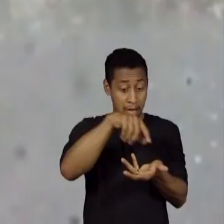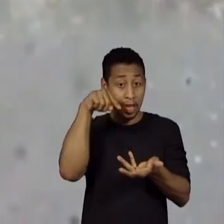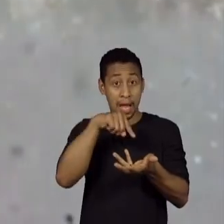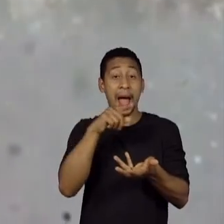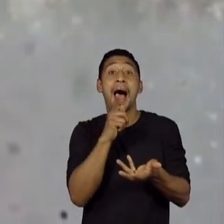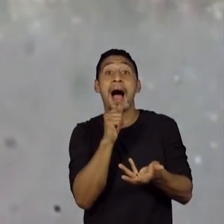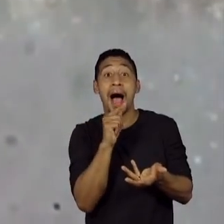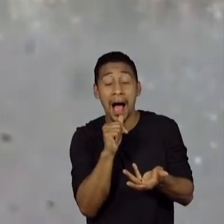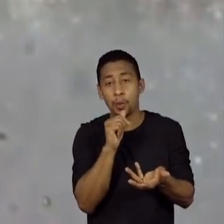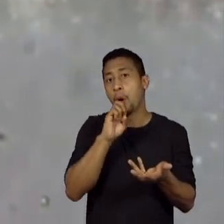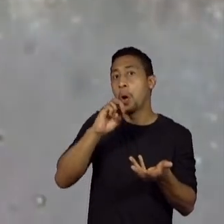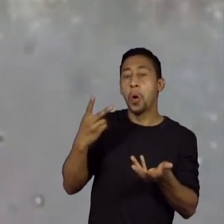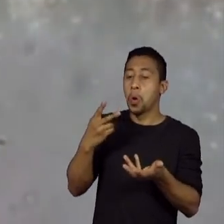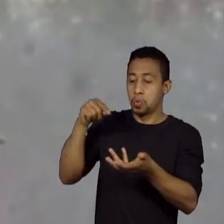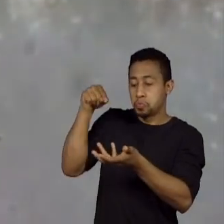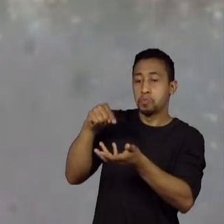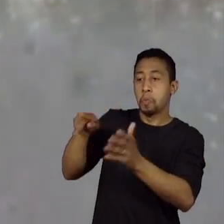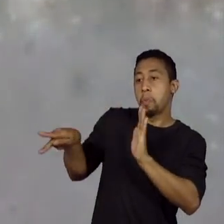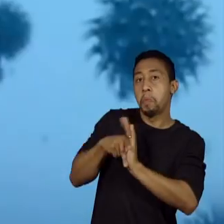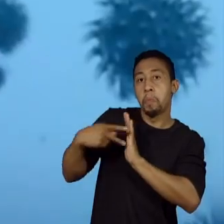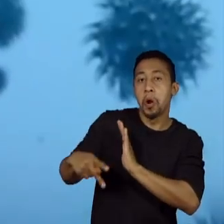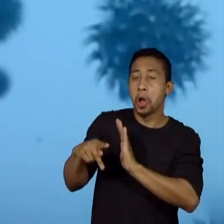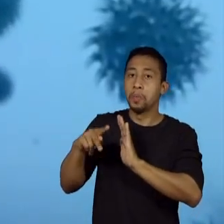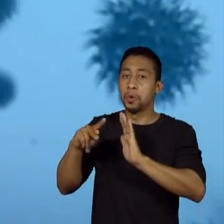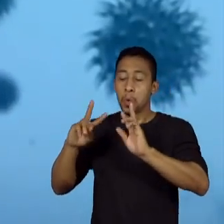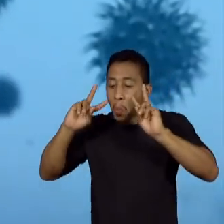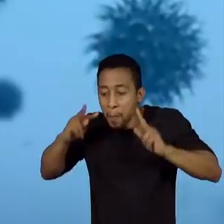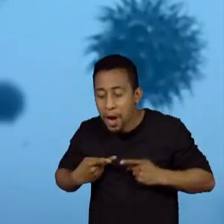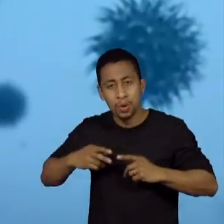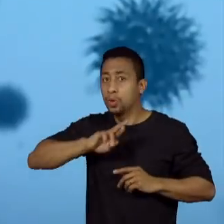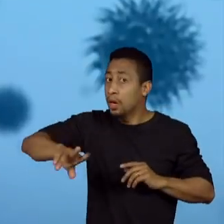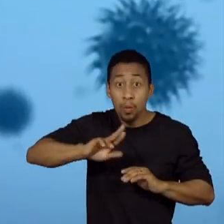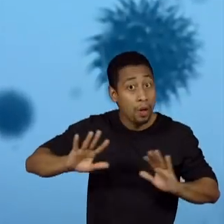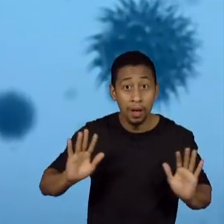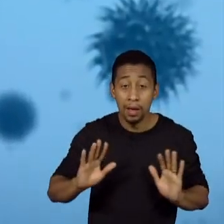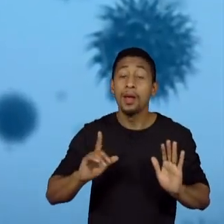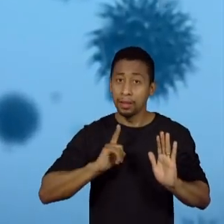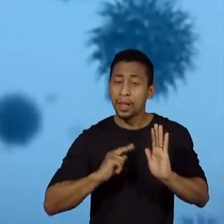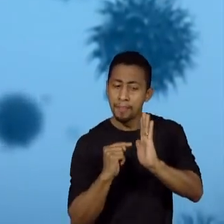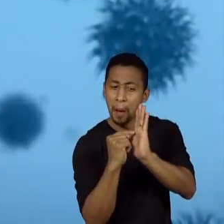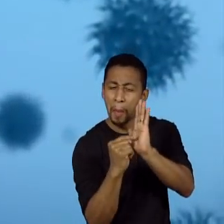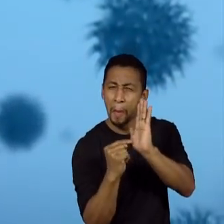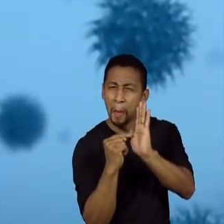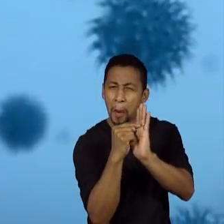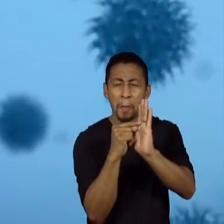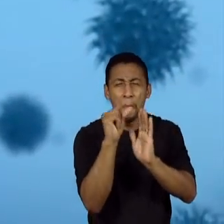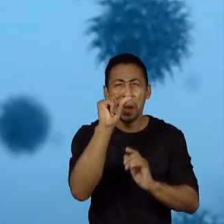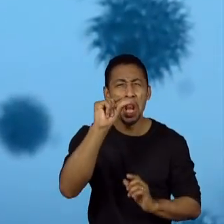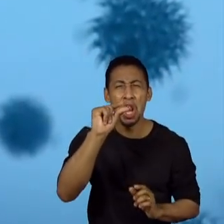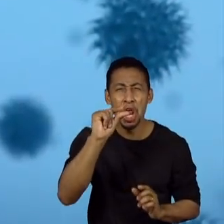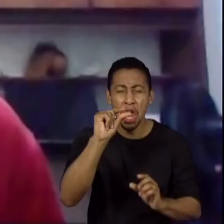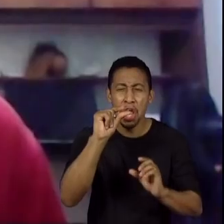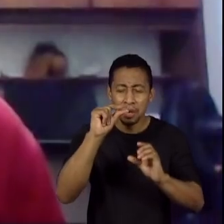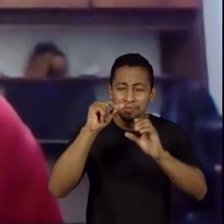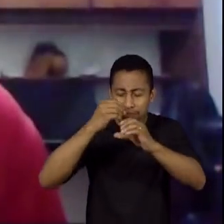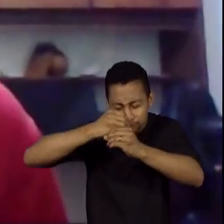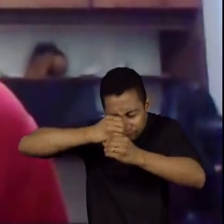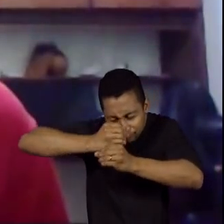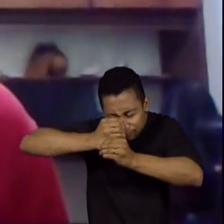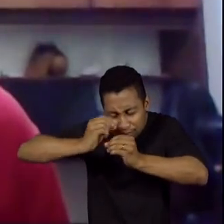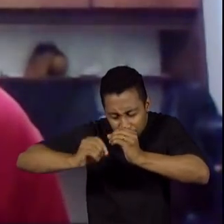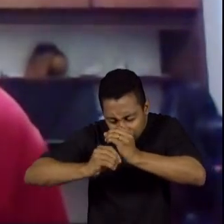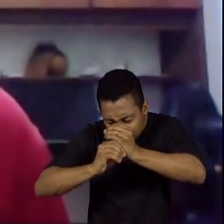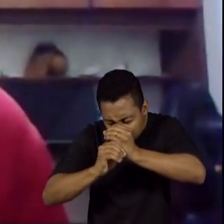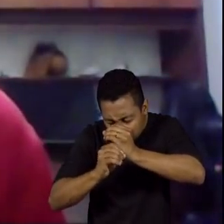planeta bactéria. Micro-organismos. A gente até brinca muito, né, que é uma bacterra